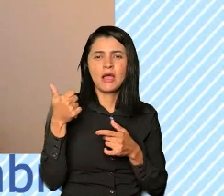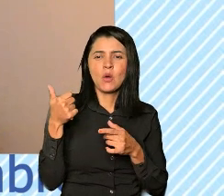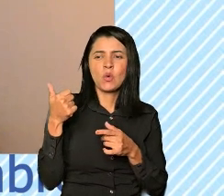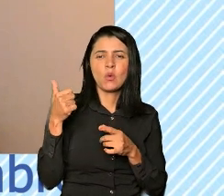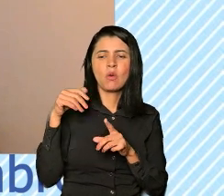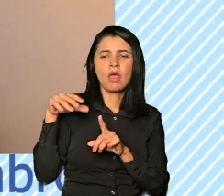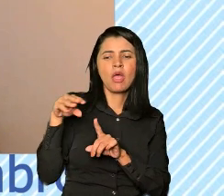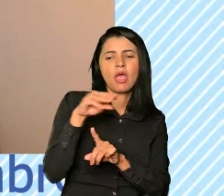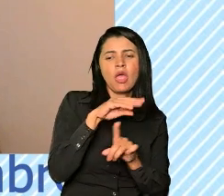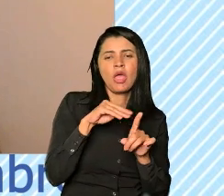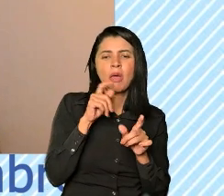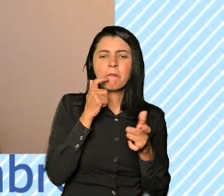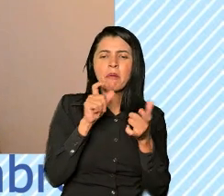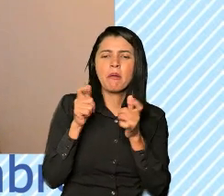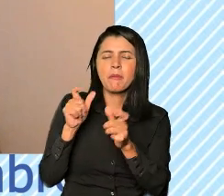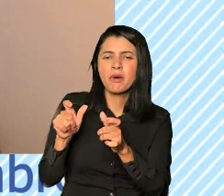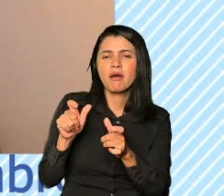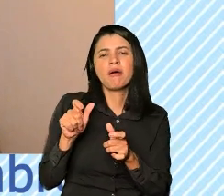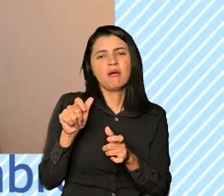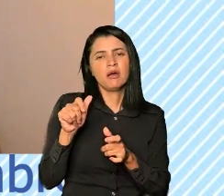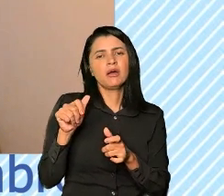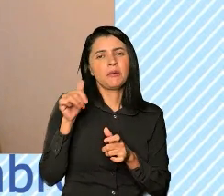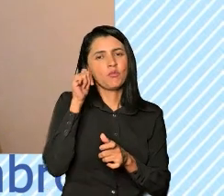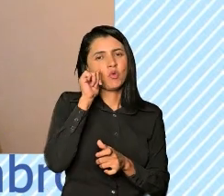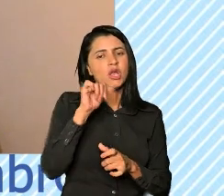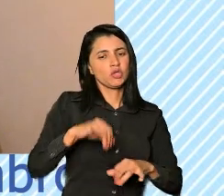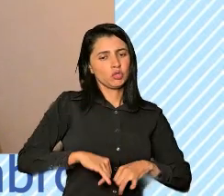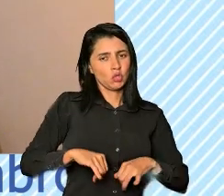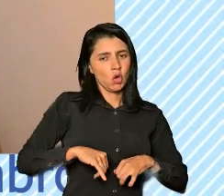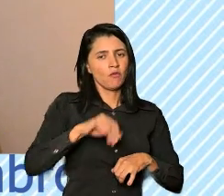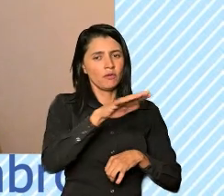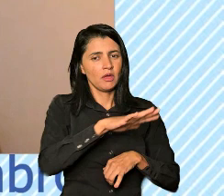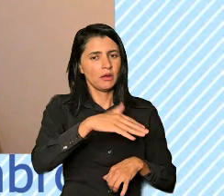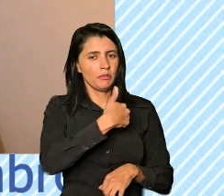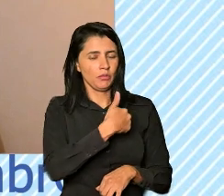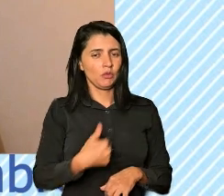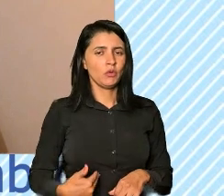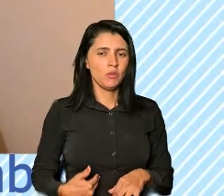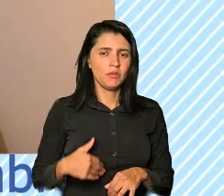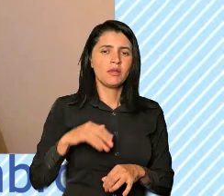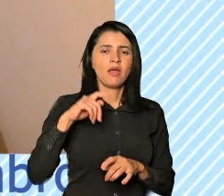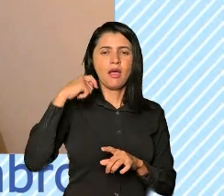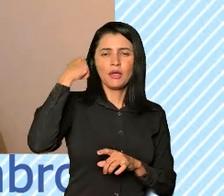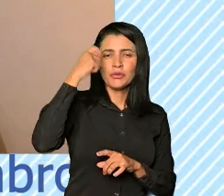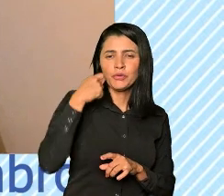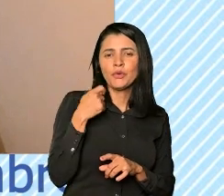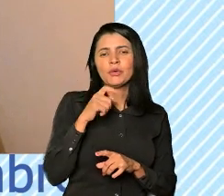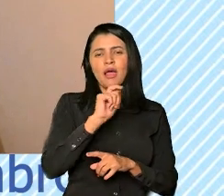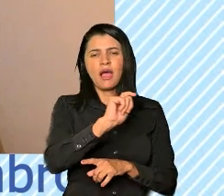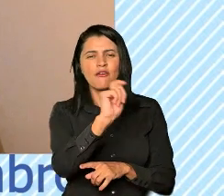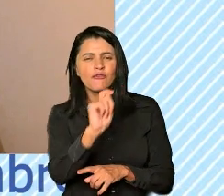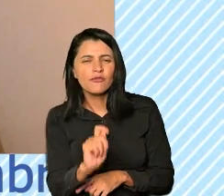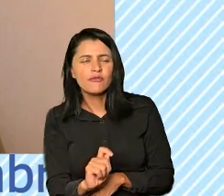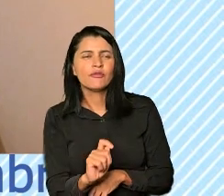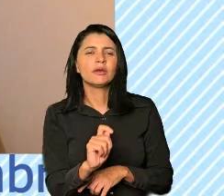que as mulheres sofrem nos espaços públicos, que as artistas sofrem, né? As grafiteiras, quando